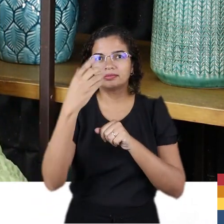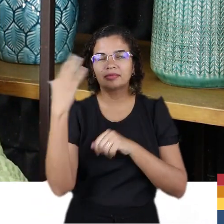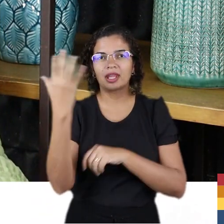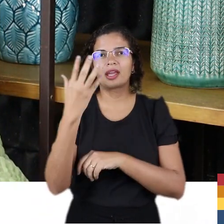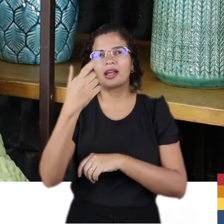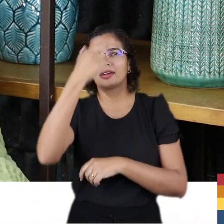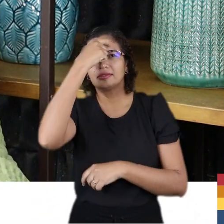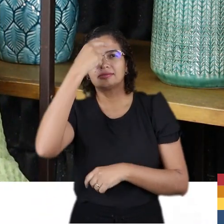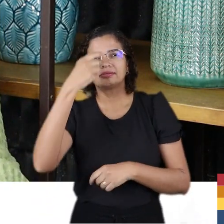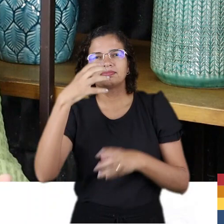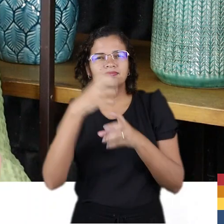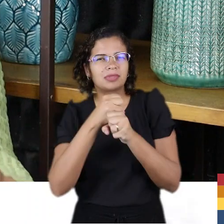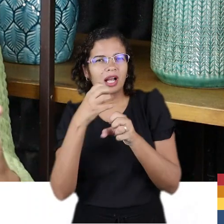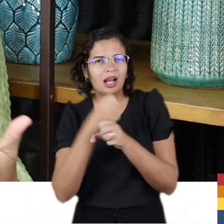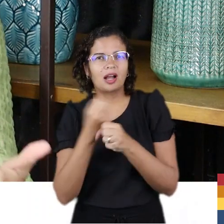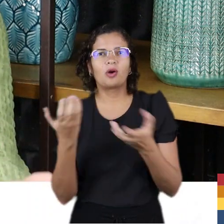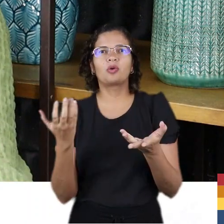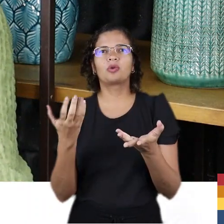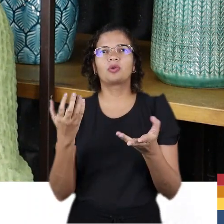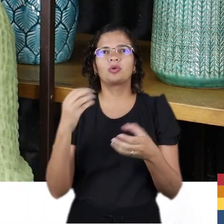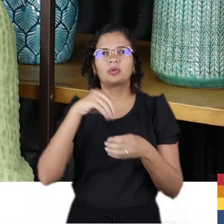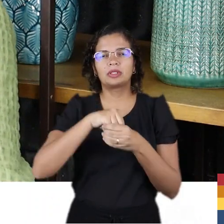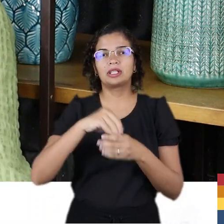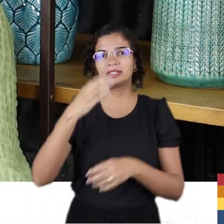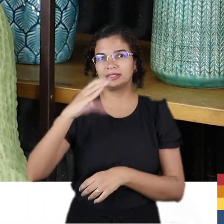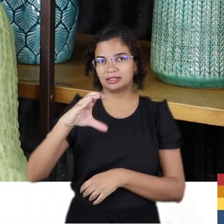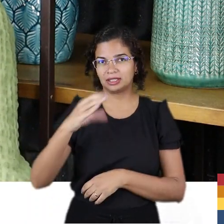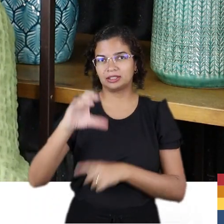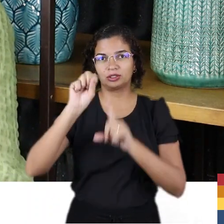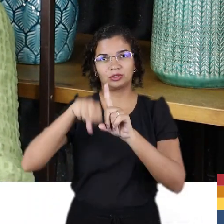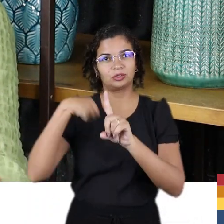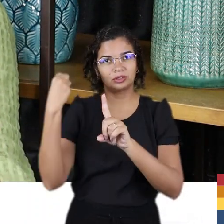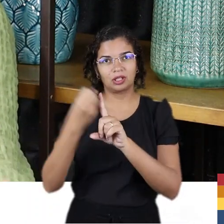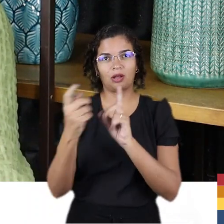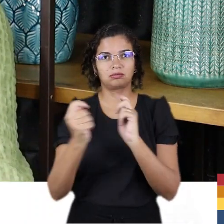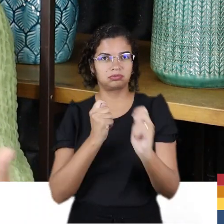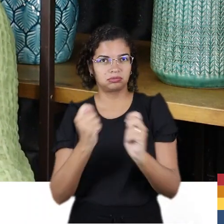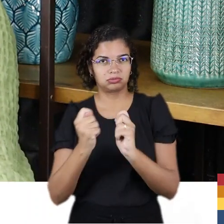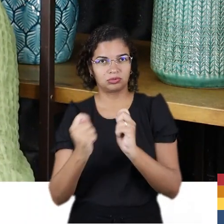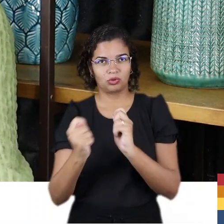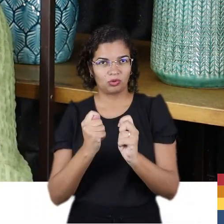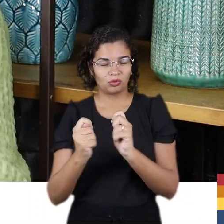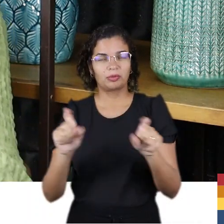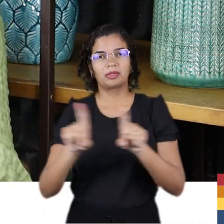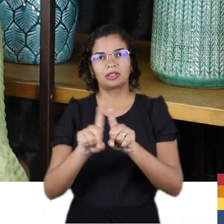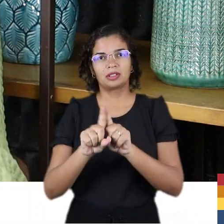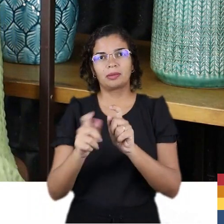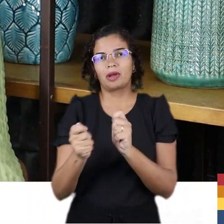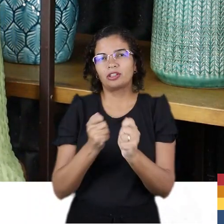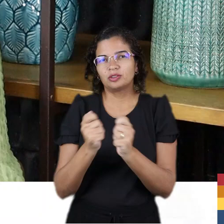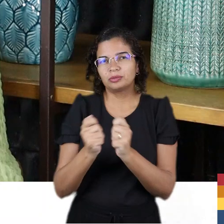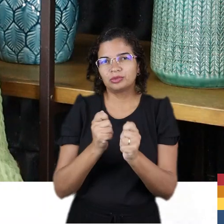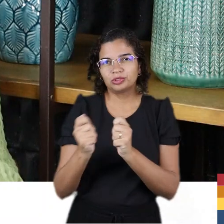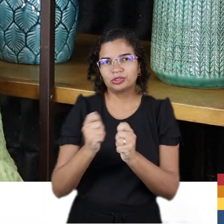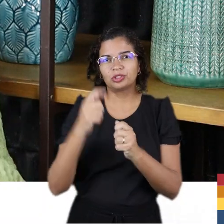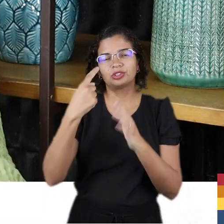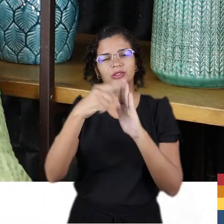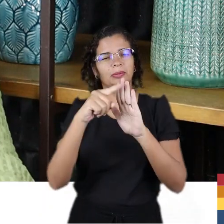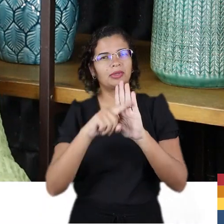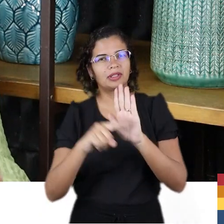sociais, econômicas e administrativas, habilidades relacionadas ao planejamento, à gestão, gestão de pessoas, gestão